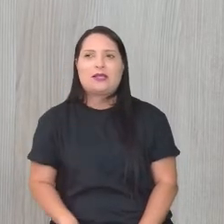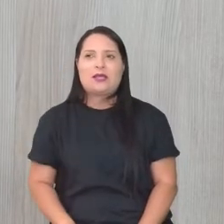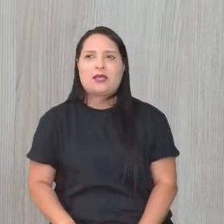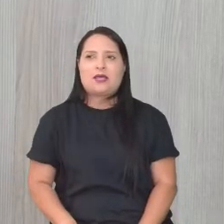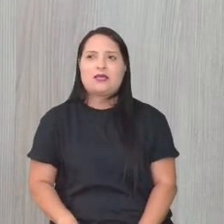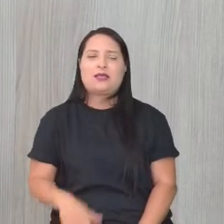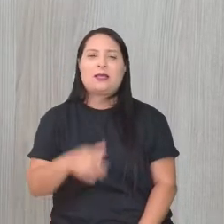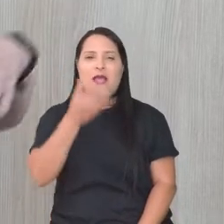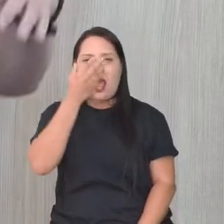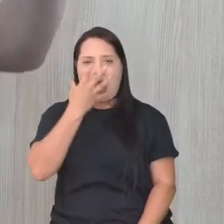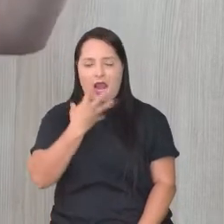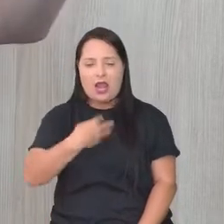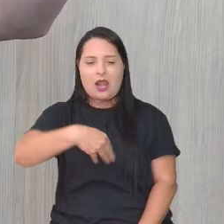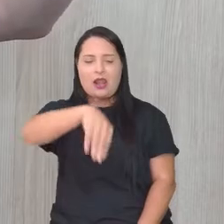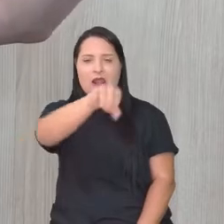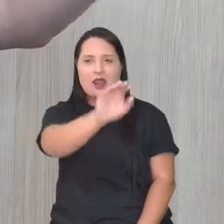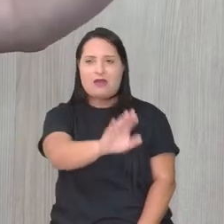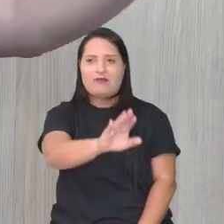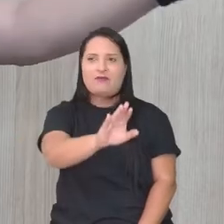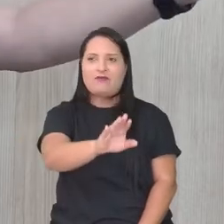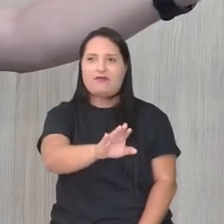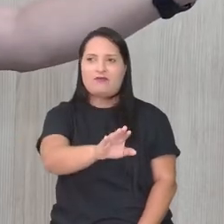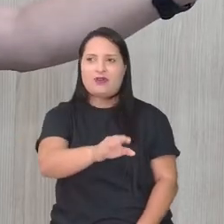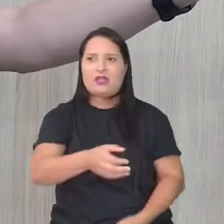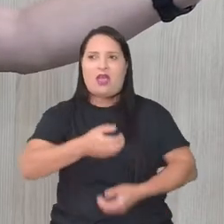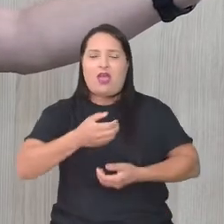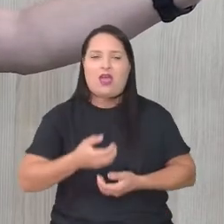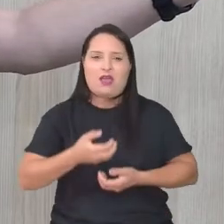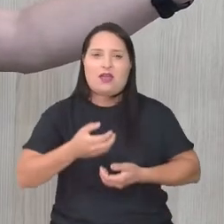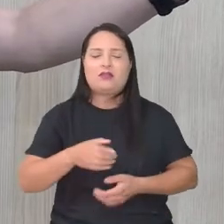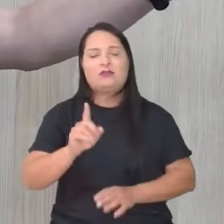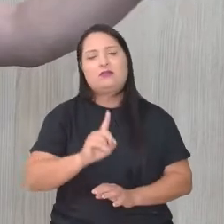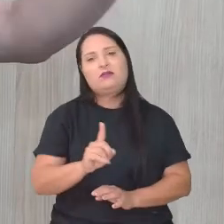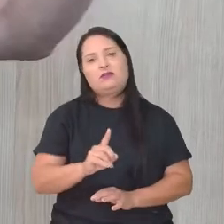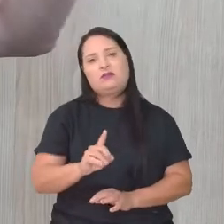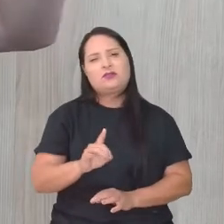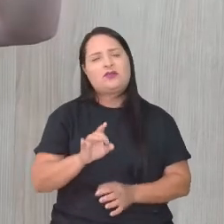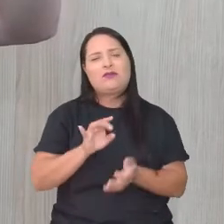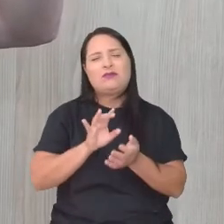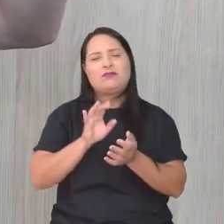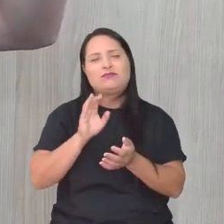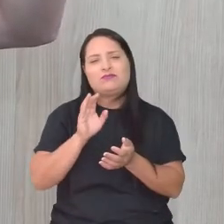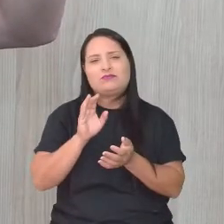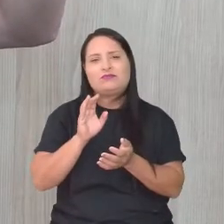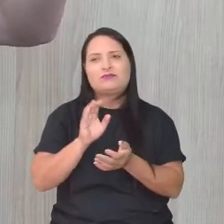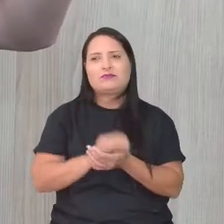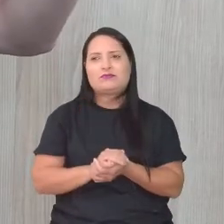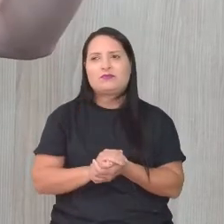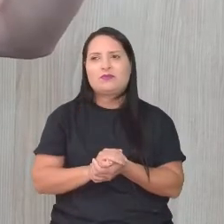não, viu? É simbólico. É simbólico. Significa um grande